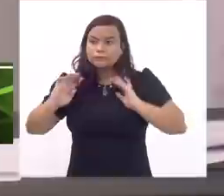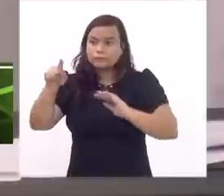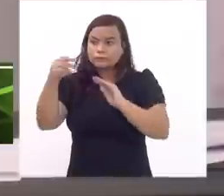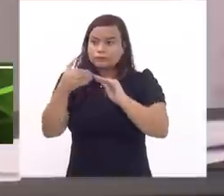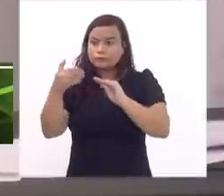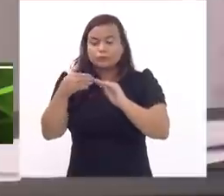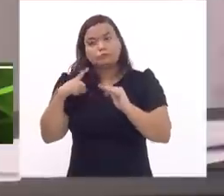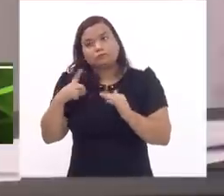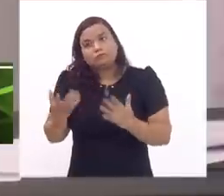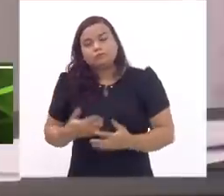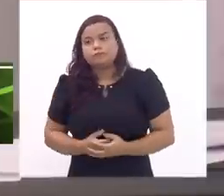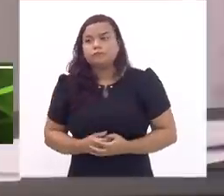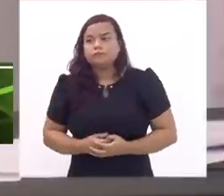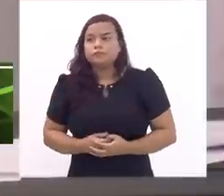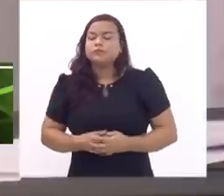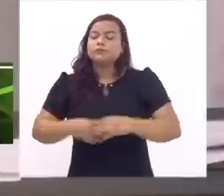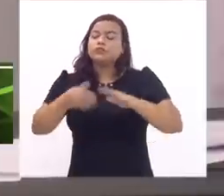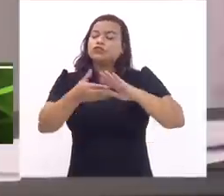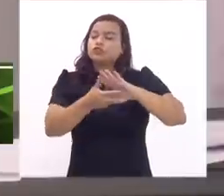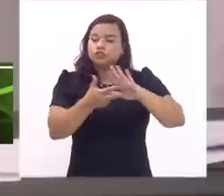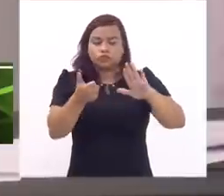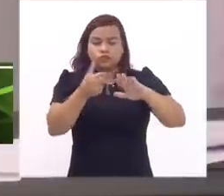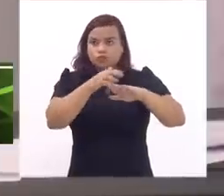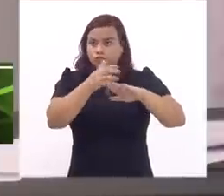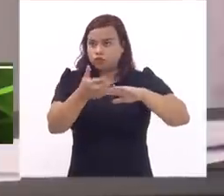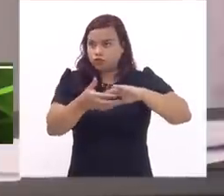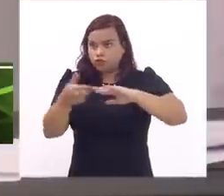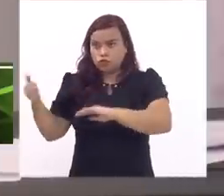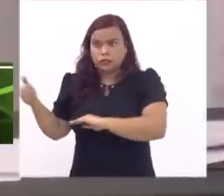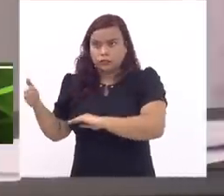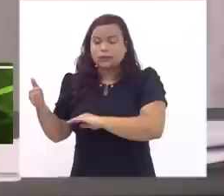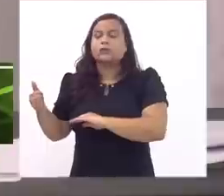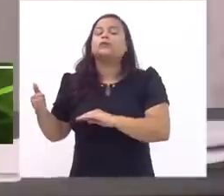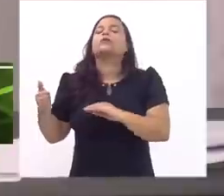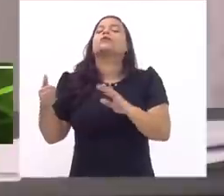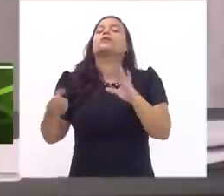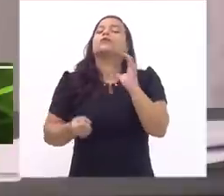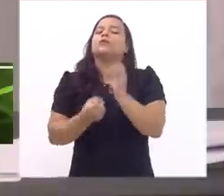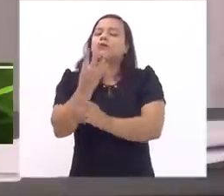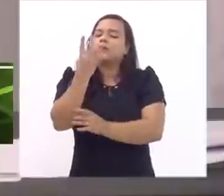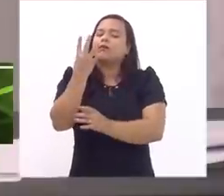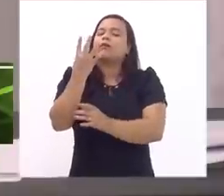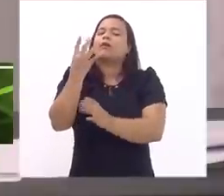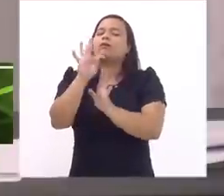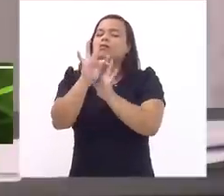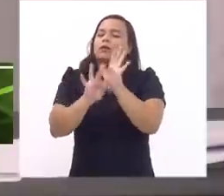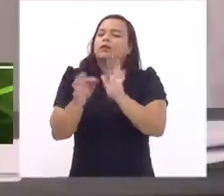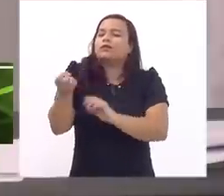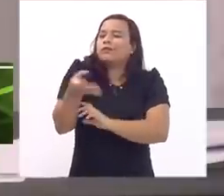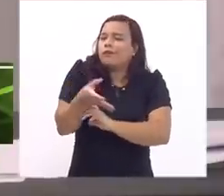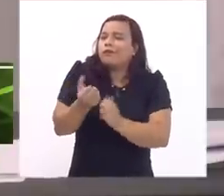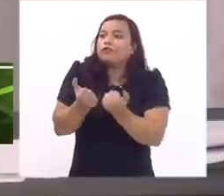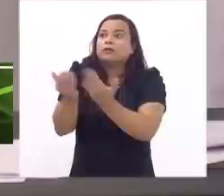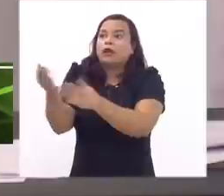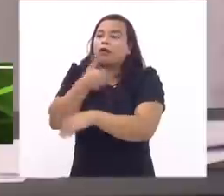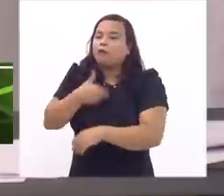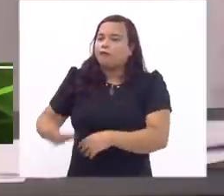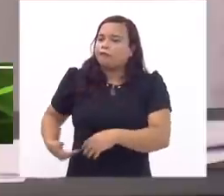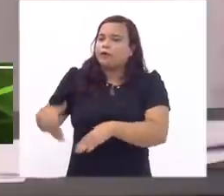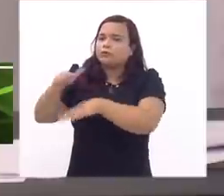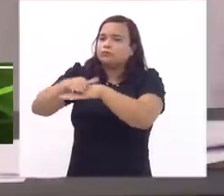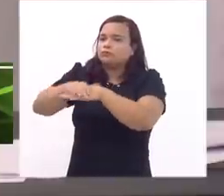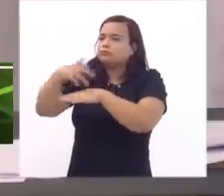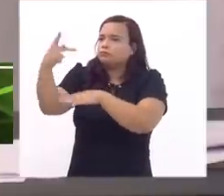concorda, te retira de pauta o veto, se constrói um novo texto, dando mais flexibilidade ao governo para que